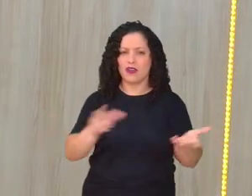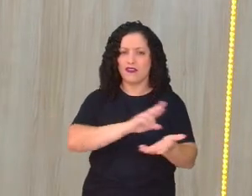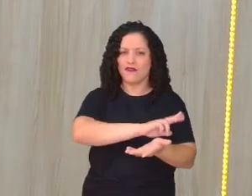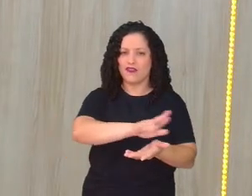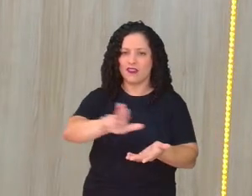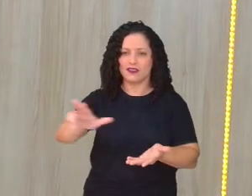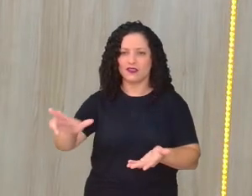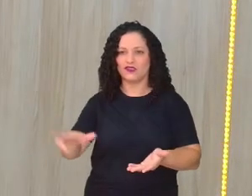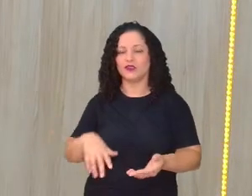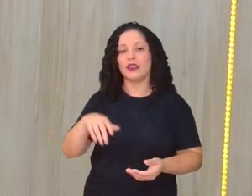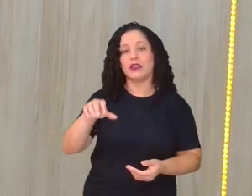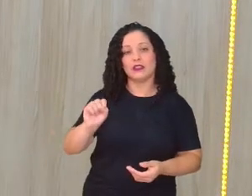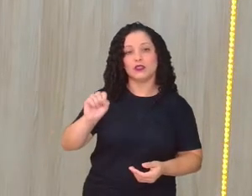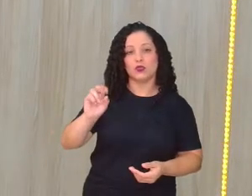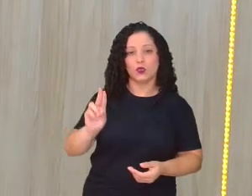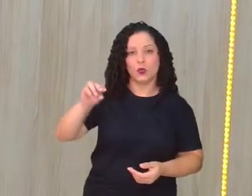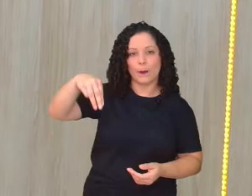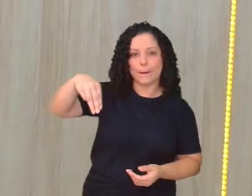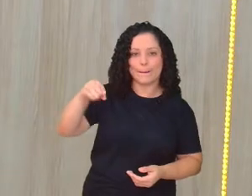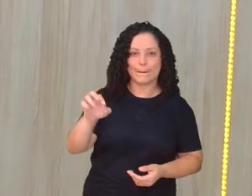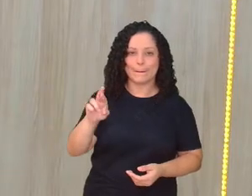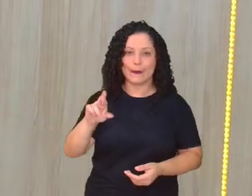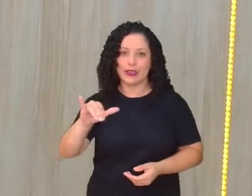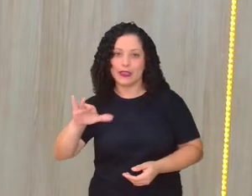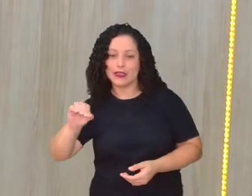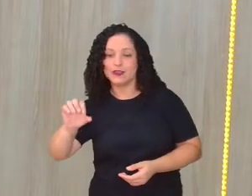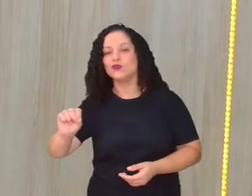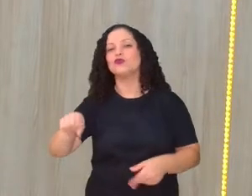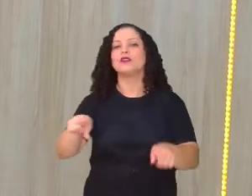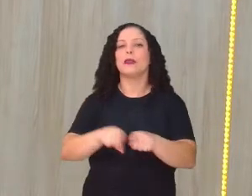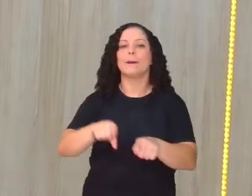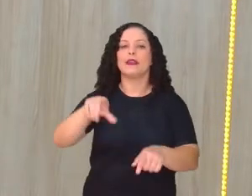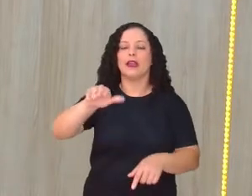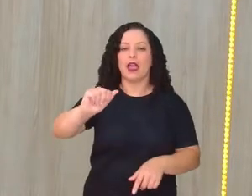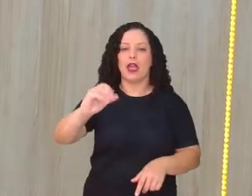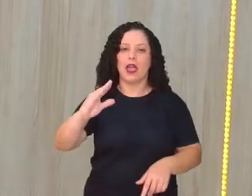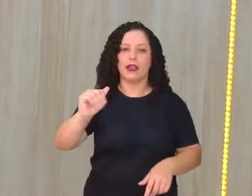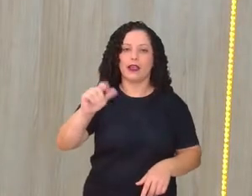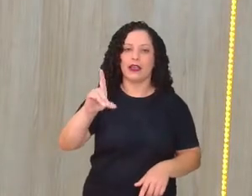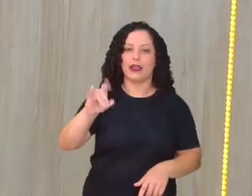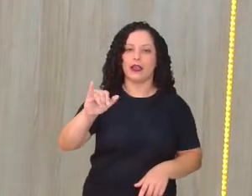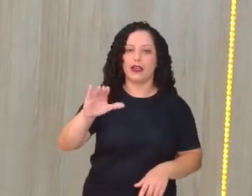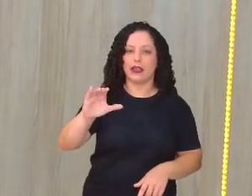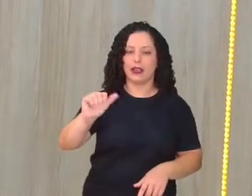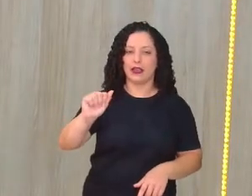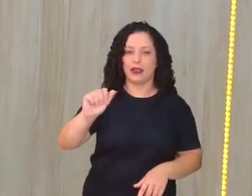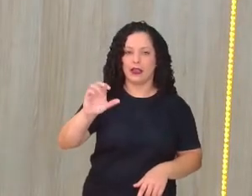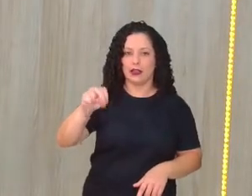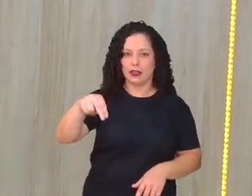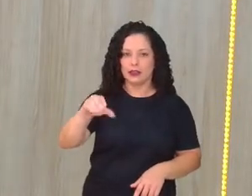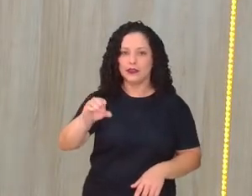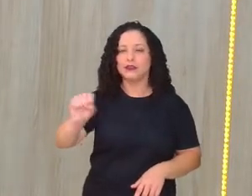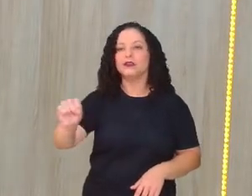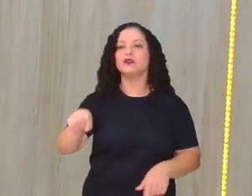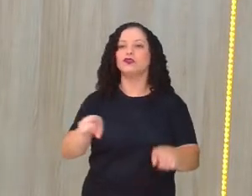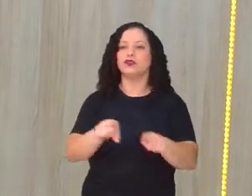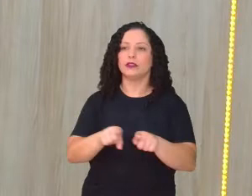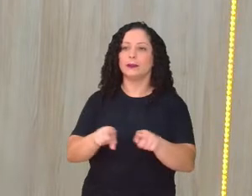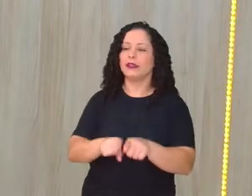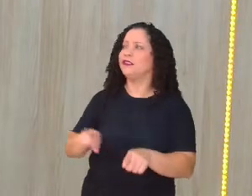e acadianos, aí vem a invasão dos amoritas, e com isso o surgimento do que a gente chamaria, né, de